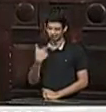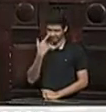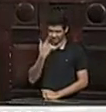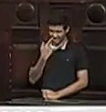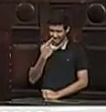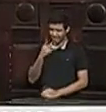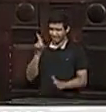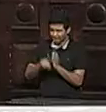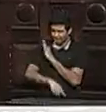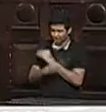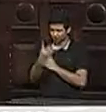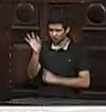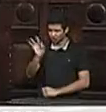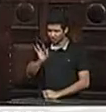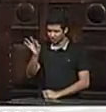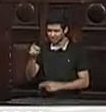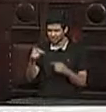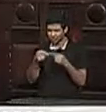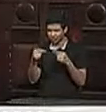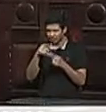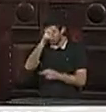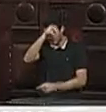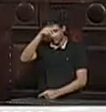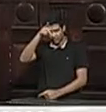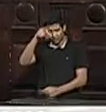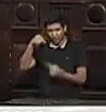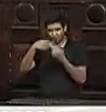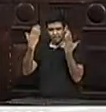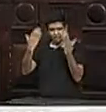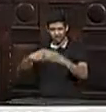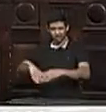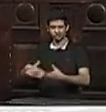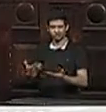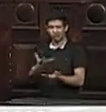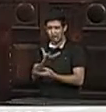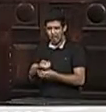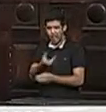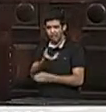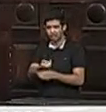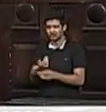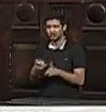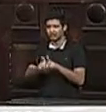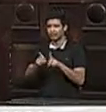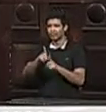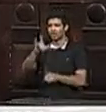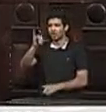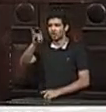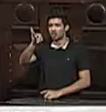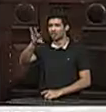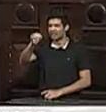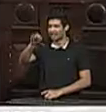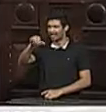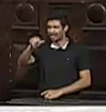2% da arrecadação bruta dos concursos de prognósticos e loterias estaduais,